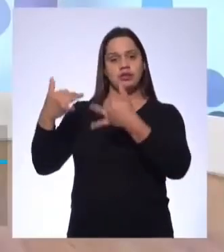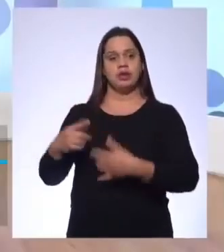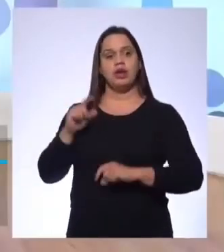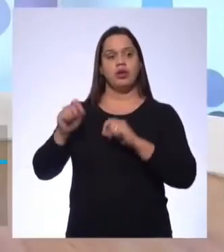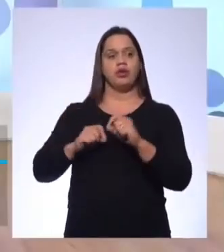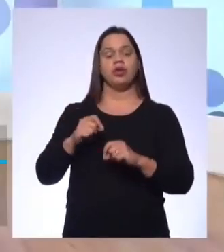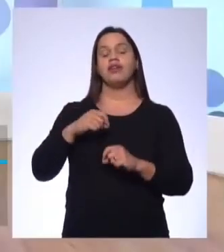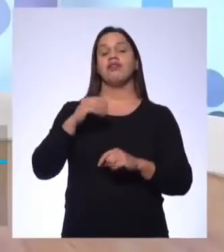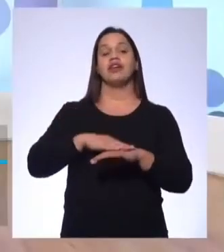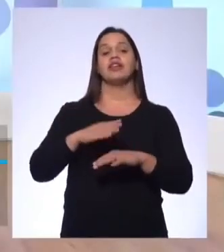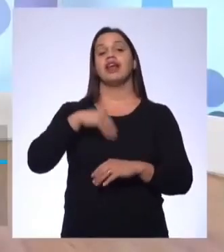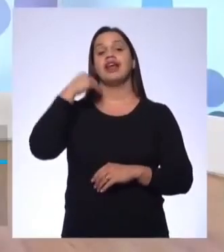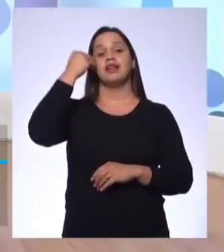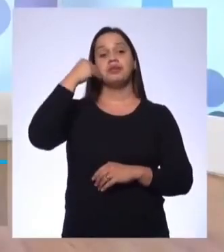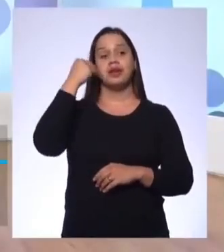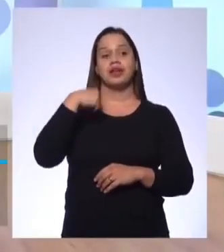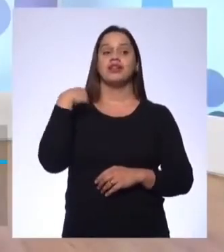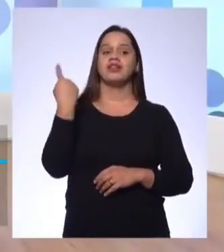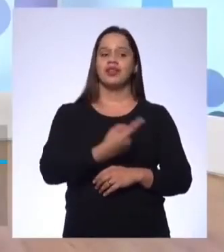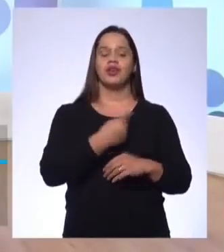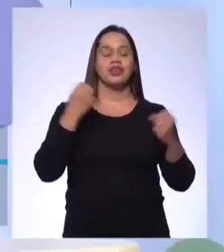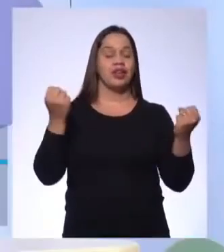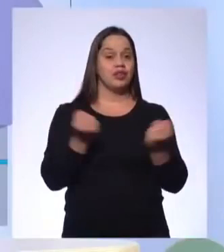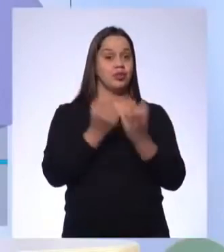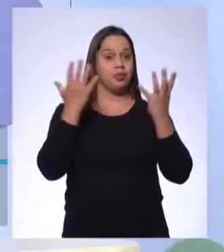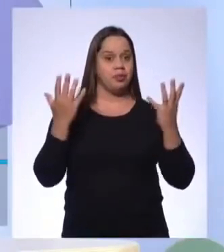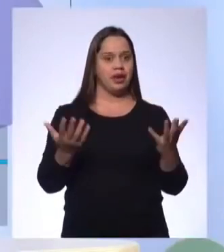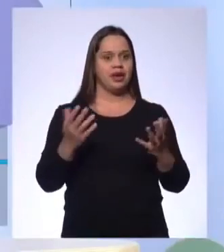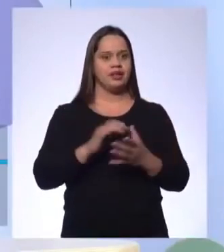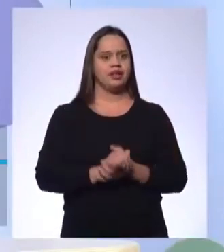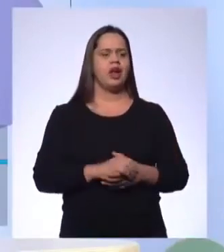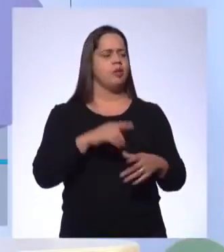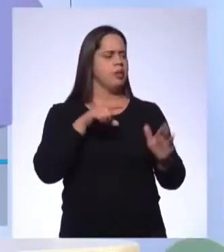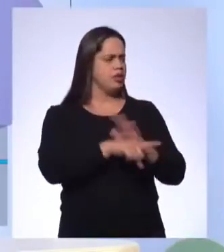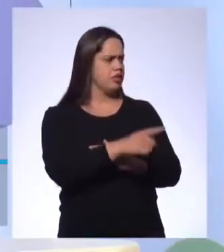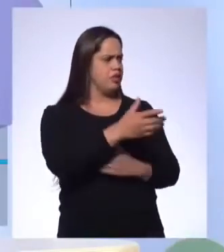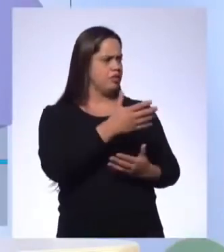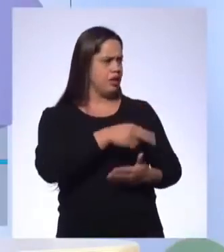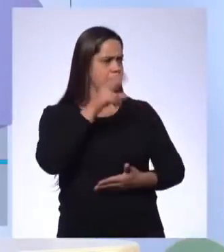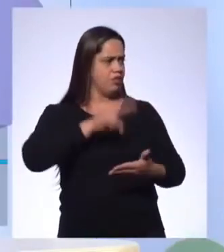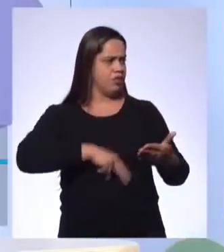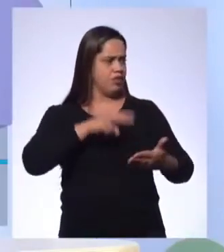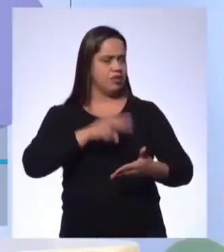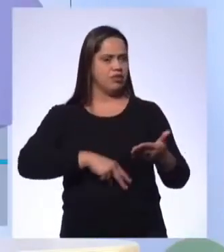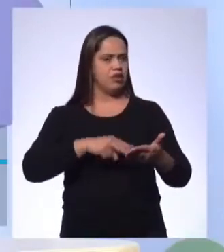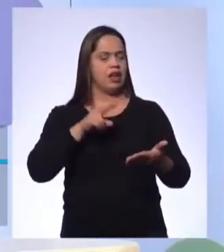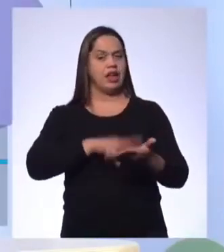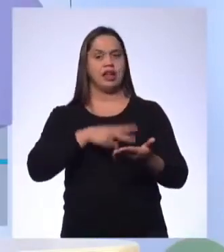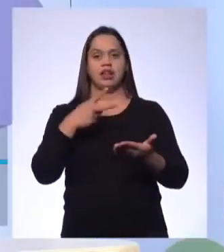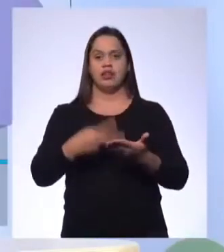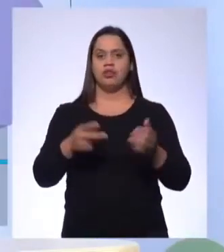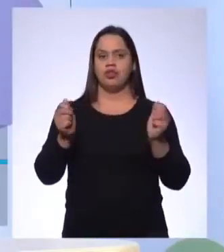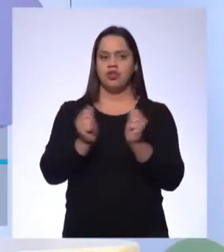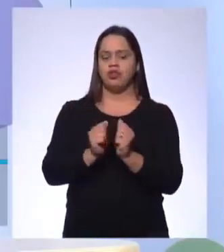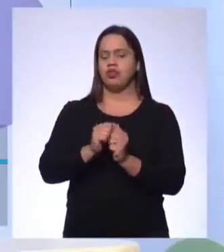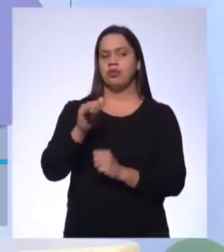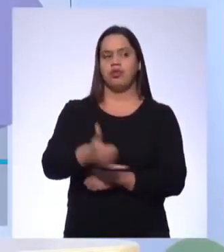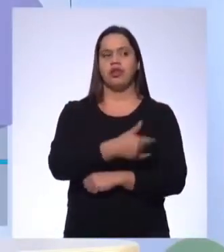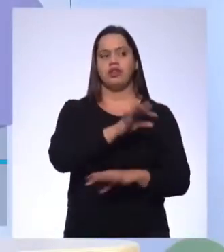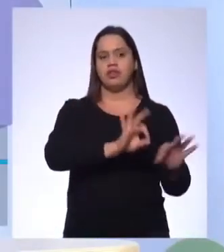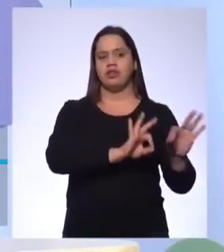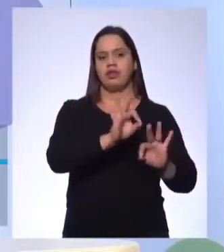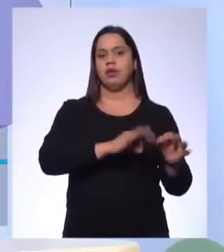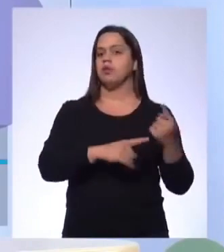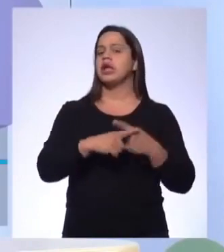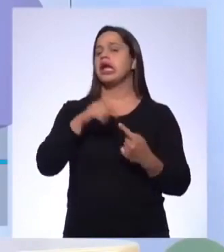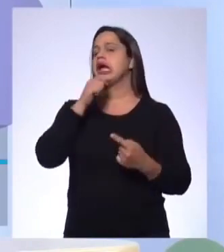nossa experiência, a nossa surprise. Tá. Você não quer que eu vou lendo o texto e traduzindo enquanto você monta aí, Antônia? Pode ser. Né? Mais fácil, que a gente não fez a